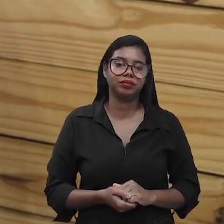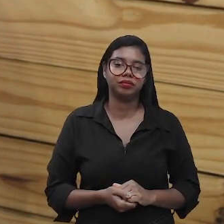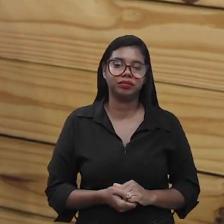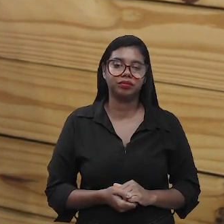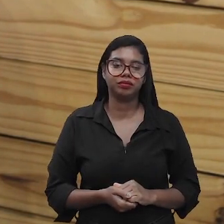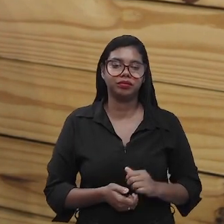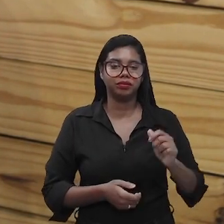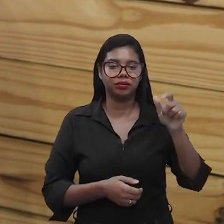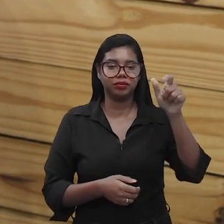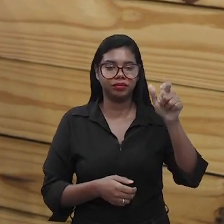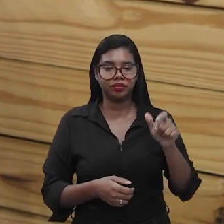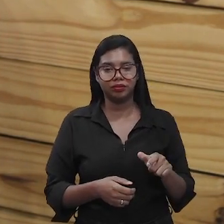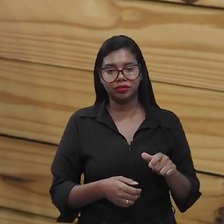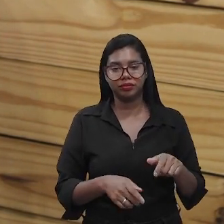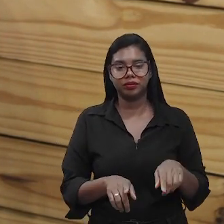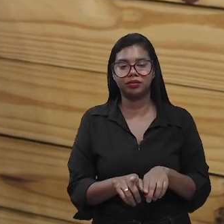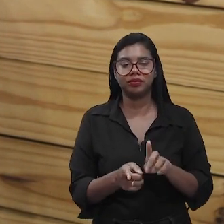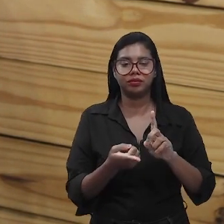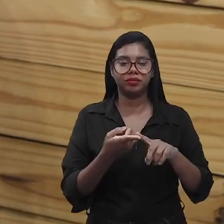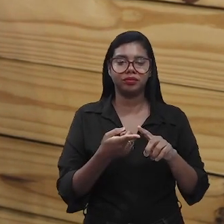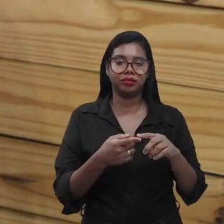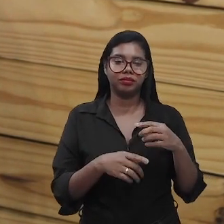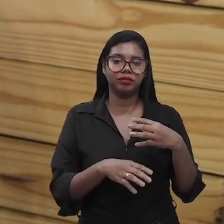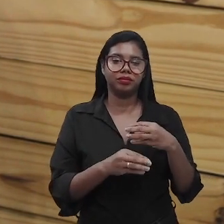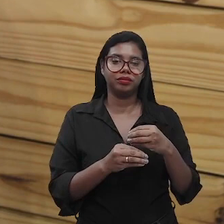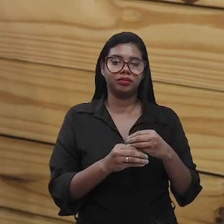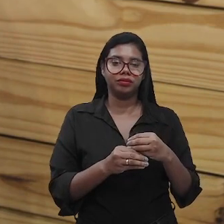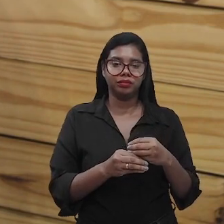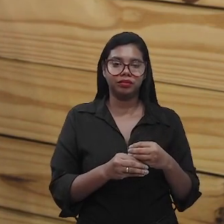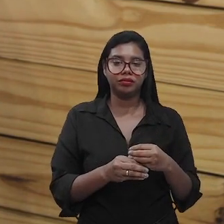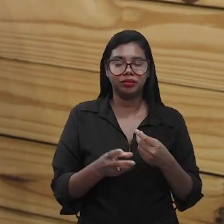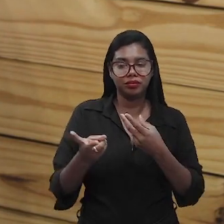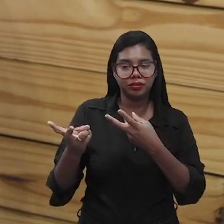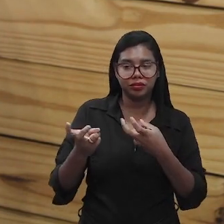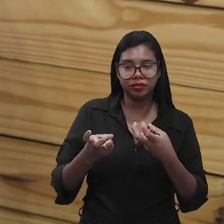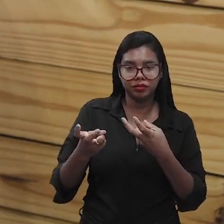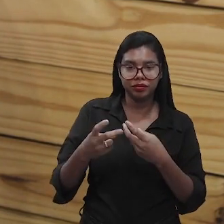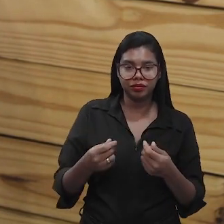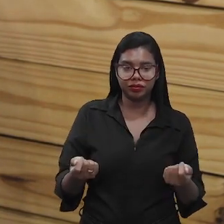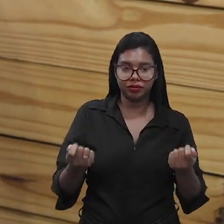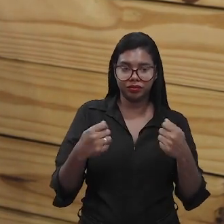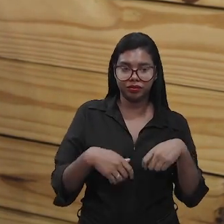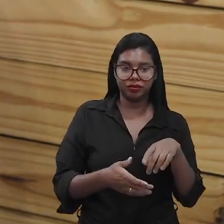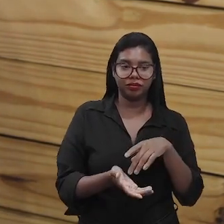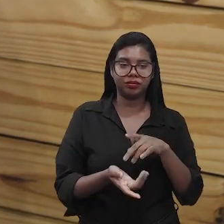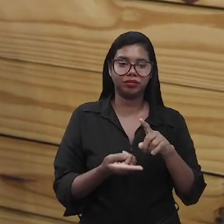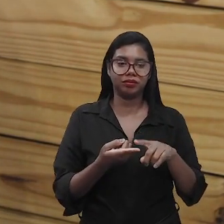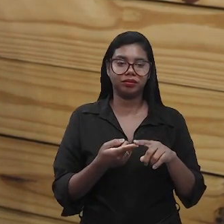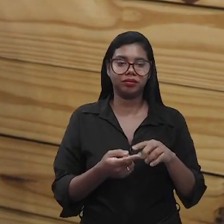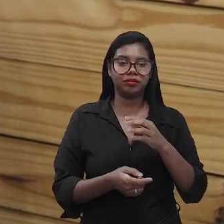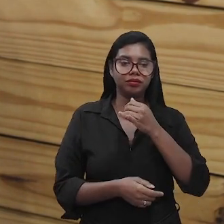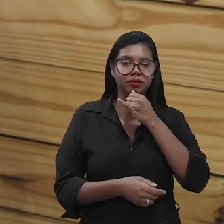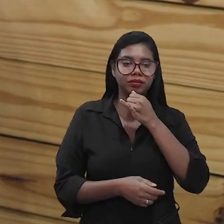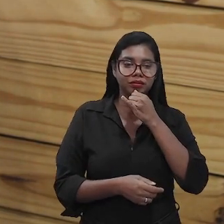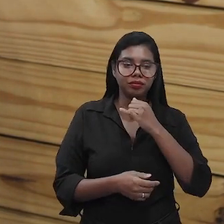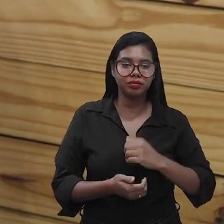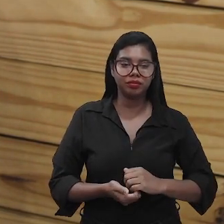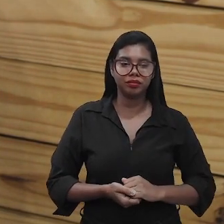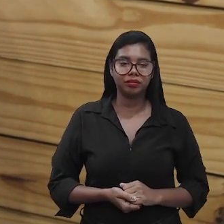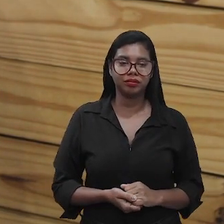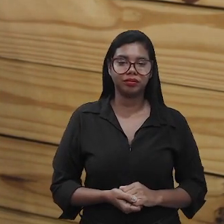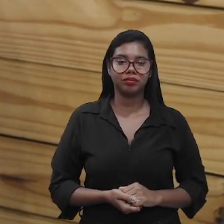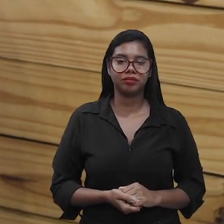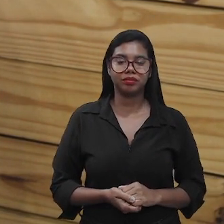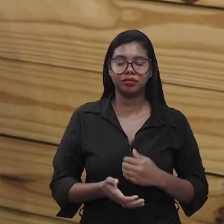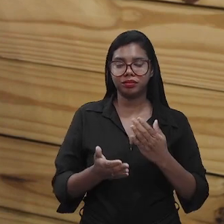pessoa, ela é competente, ela tem essa capacidade. Quando, por exemplo, você diz que, olha, meu livro agora está